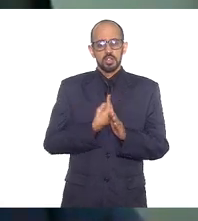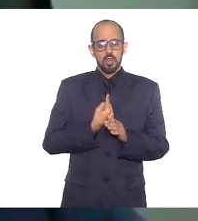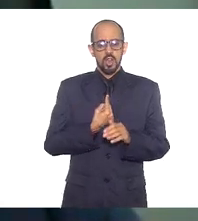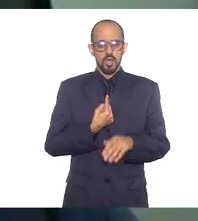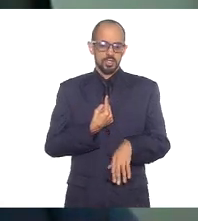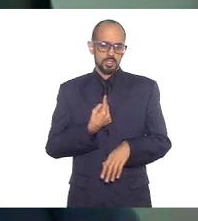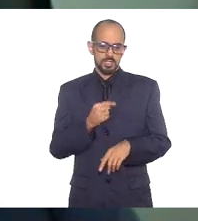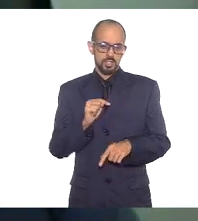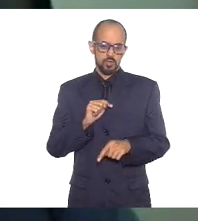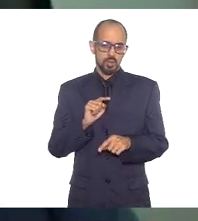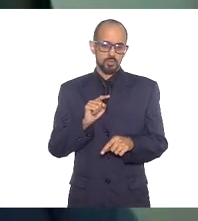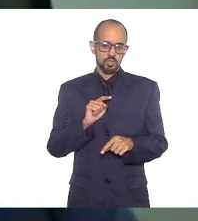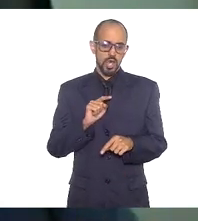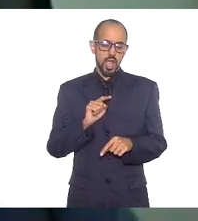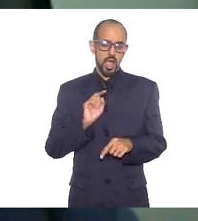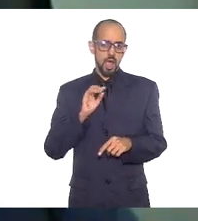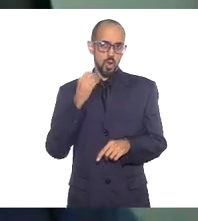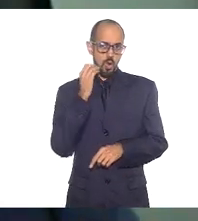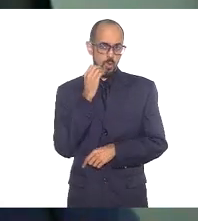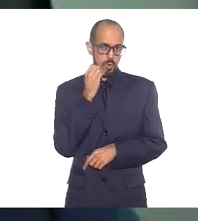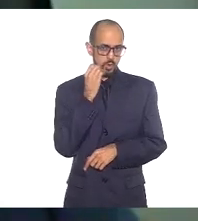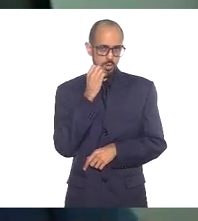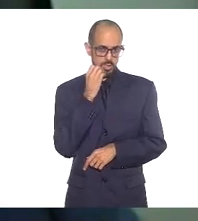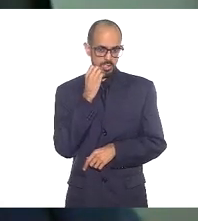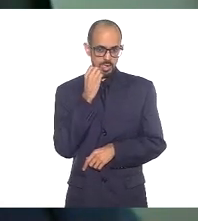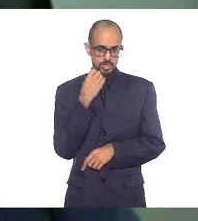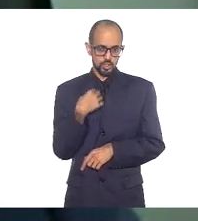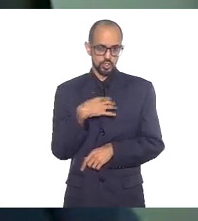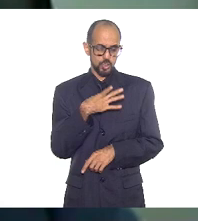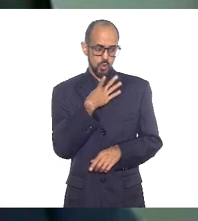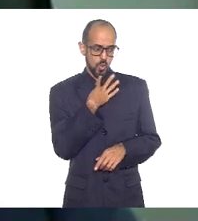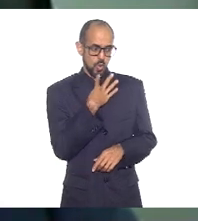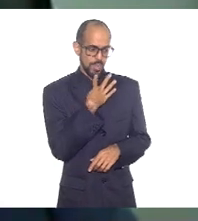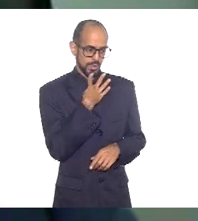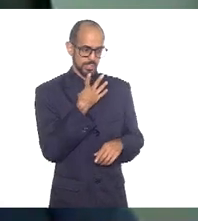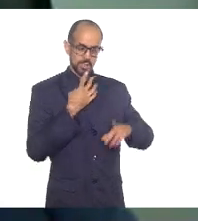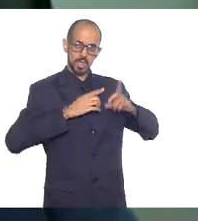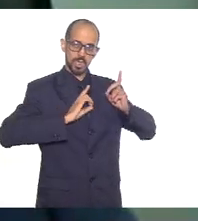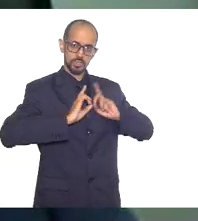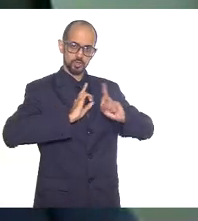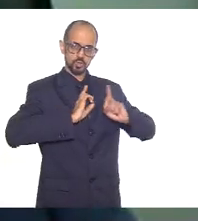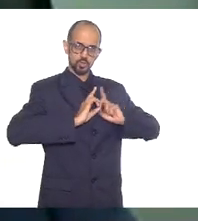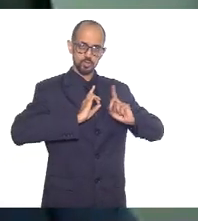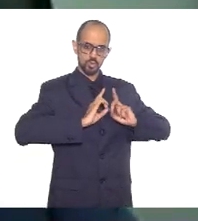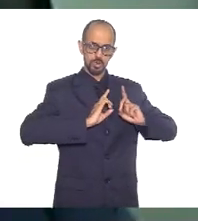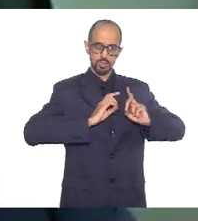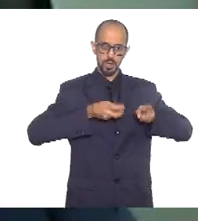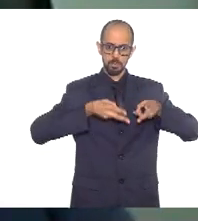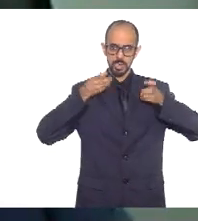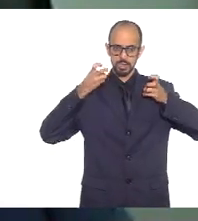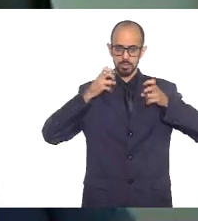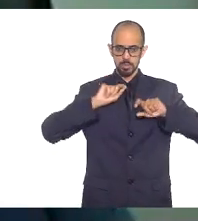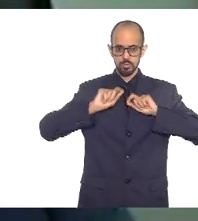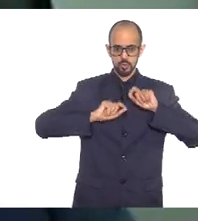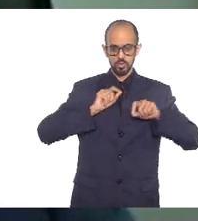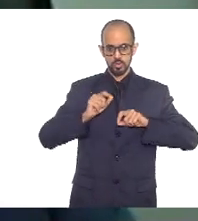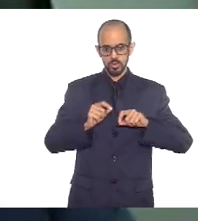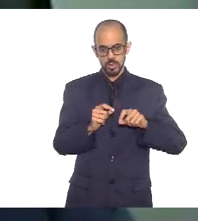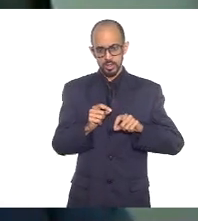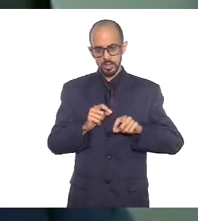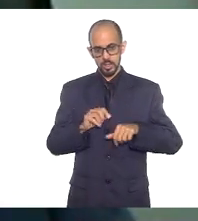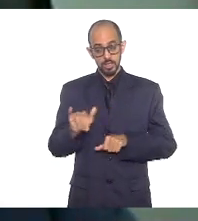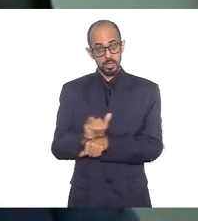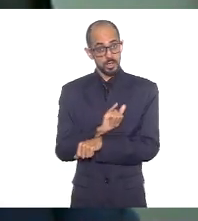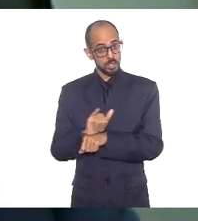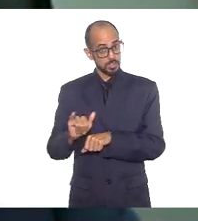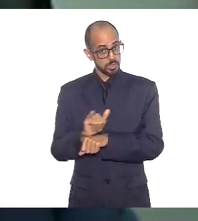aqui a oportunidade de conhecer os debates que se travaram e verificamos que no plano estratégico que está sendo